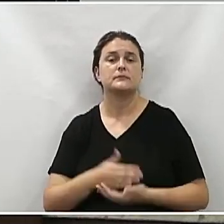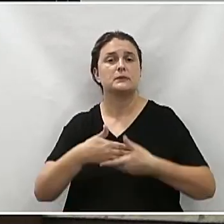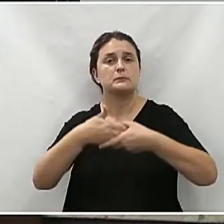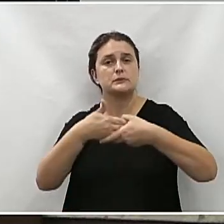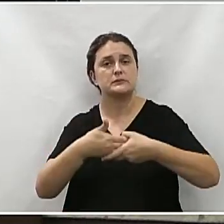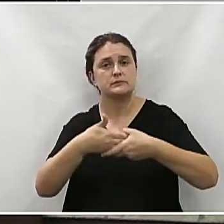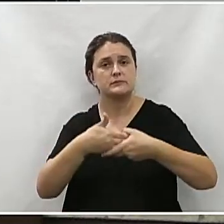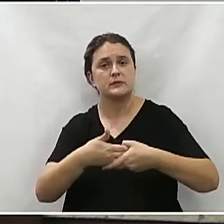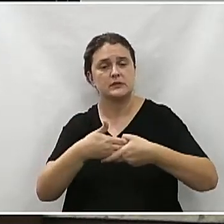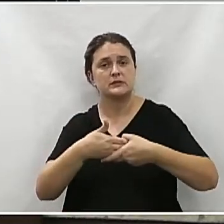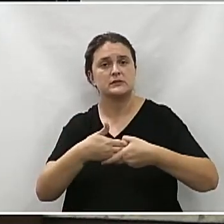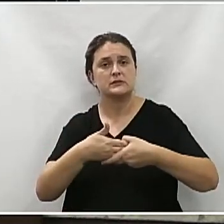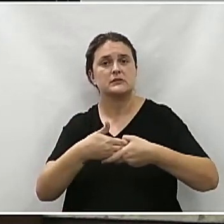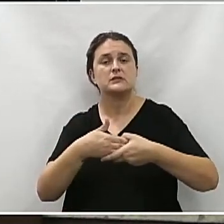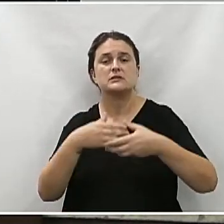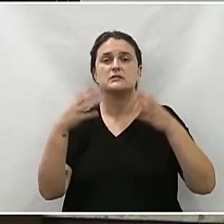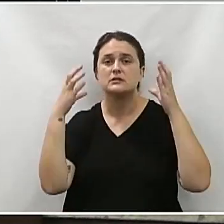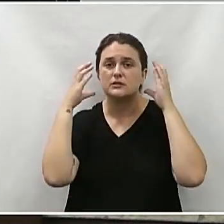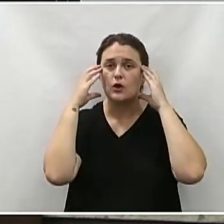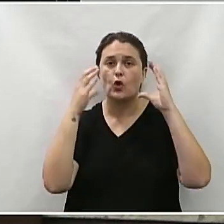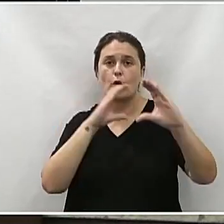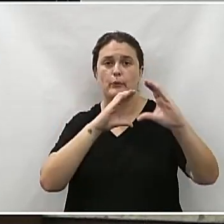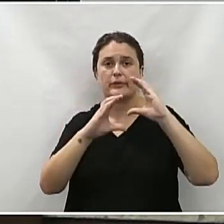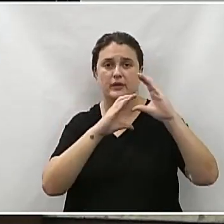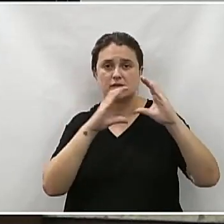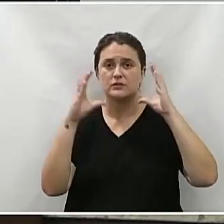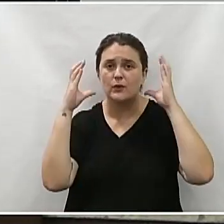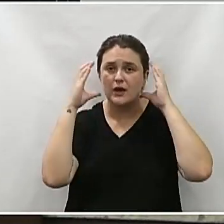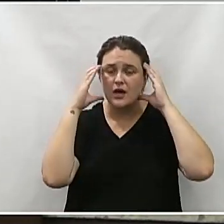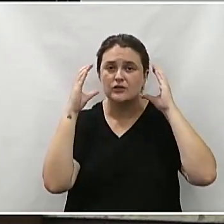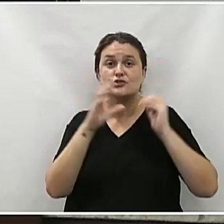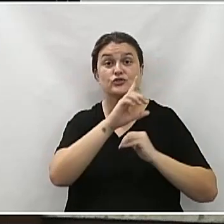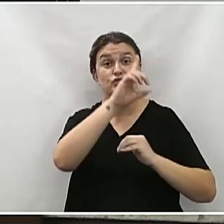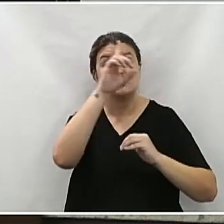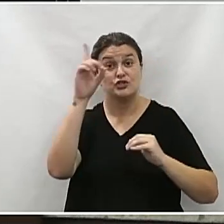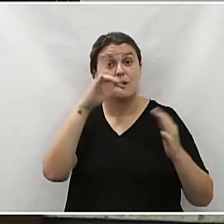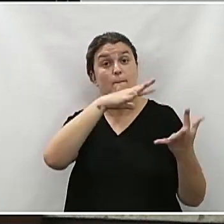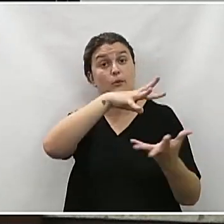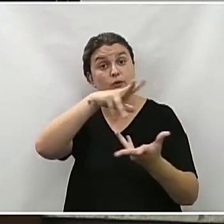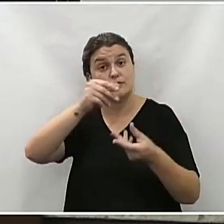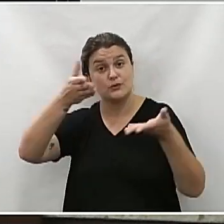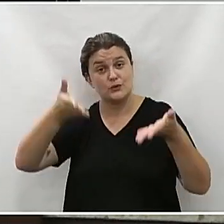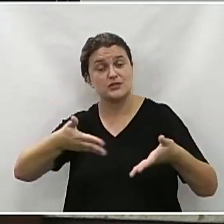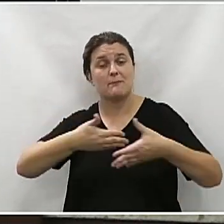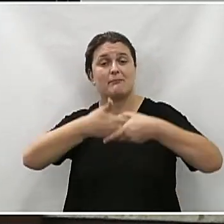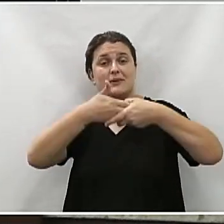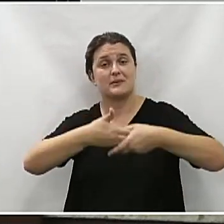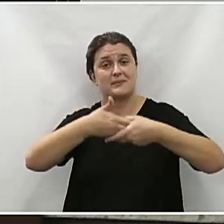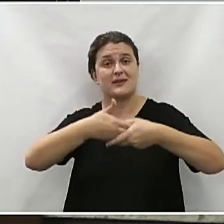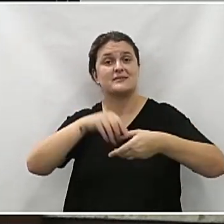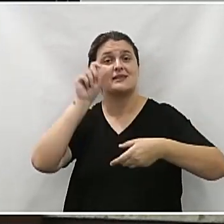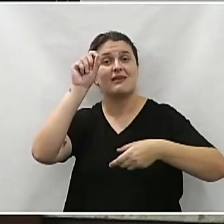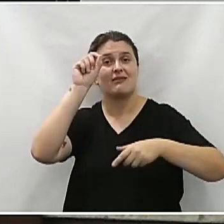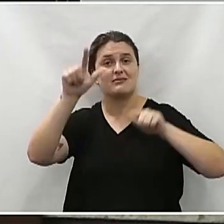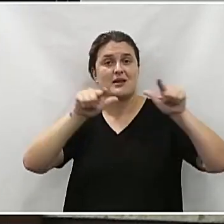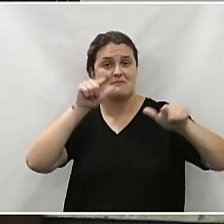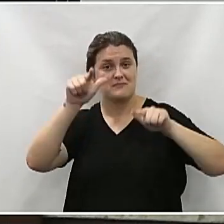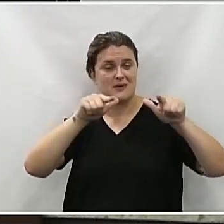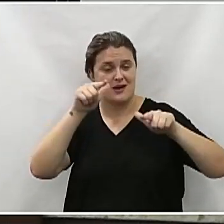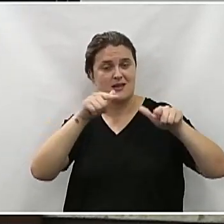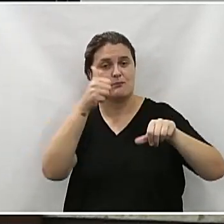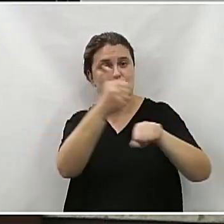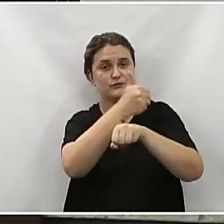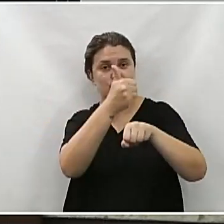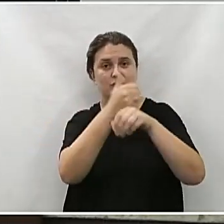parabenizar o veículo de comunicação rádio o dia mundial hoje parabenizar a todos que fazem parte desse